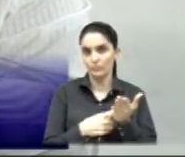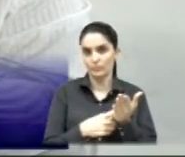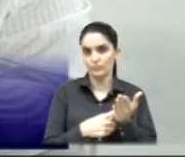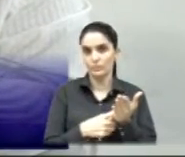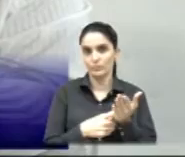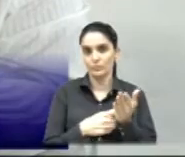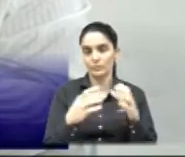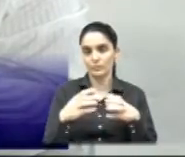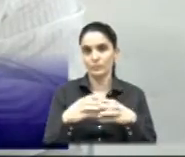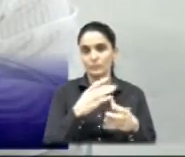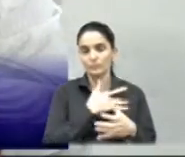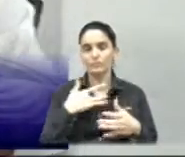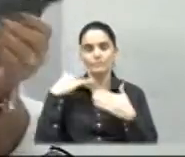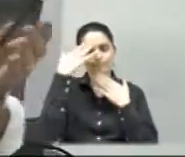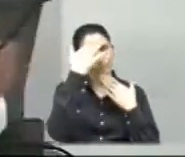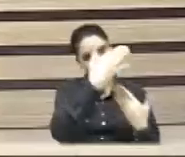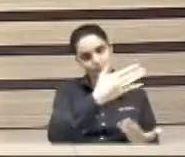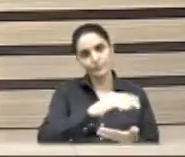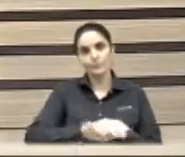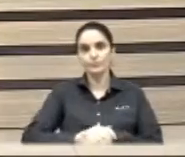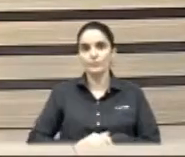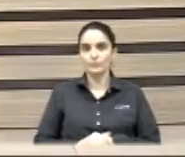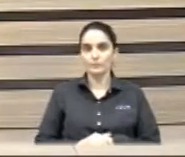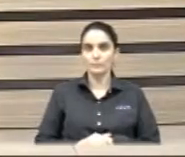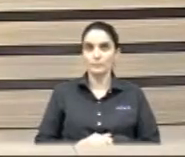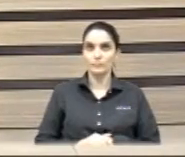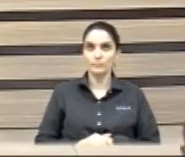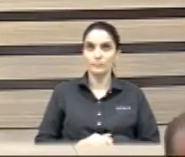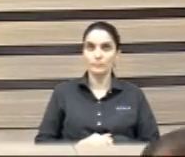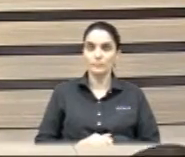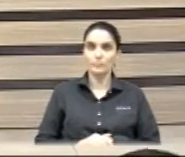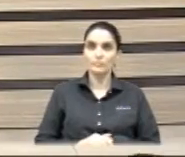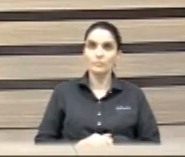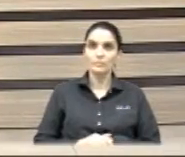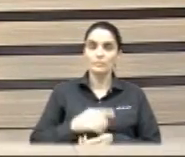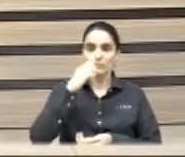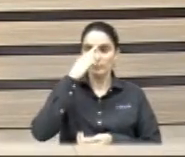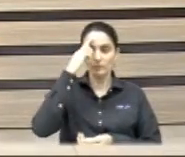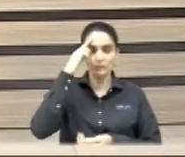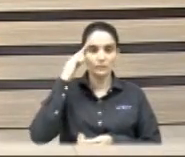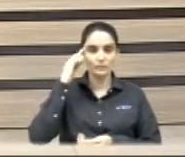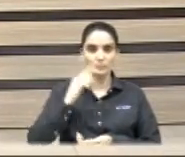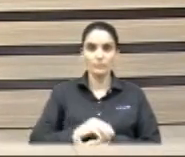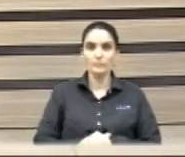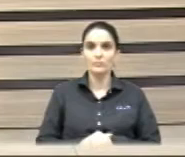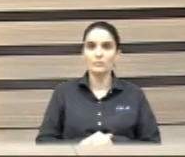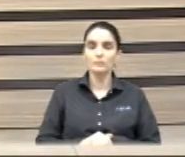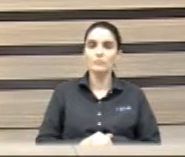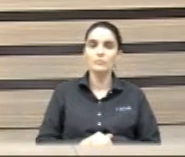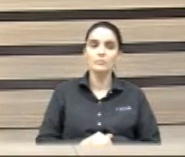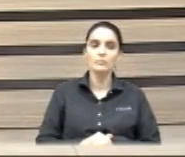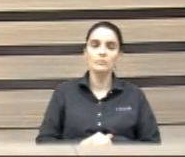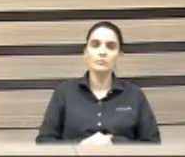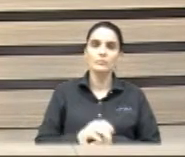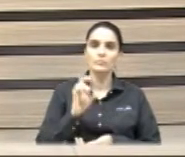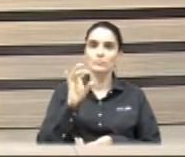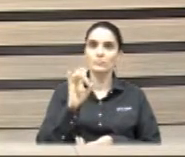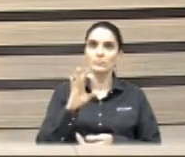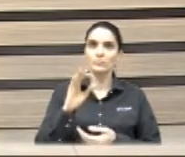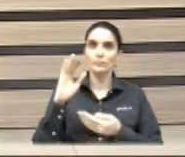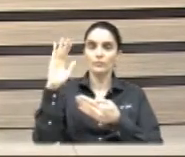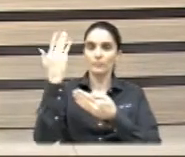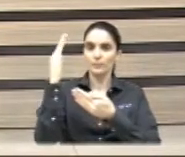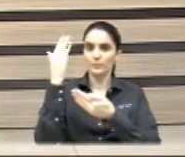da Saúde. Muito obrigada. Uma questão de ordem agora do nobre vereador Wilson Nunes Cerqueira. Não, senhor presidente, é apenas para